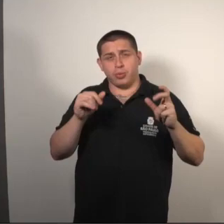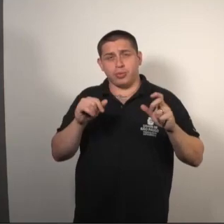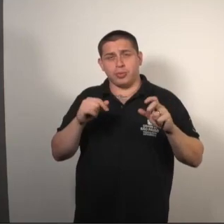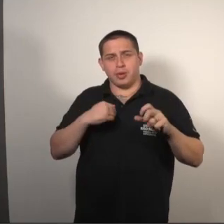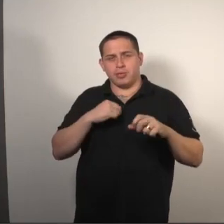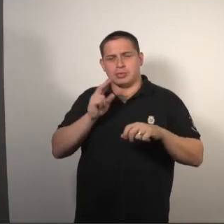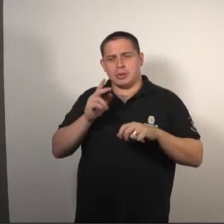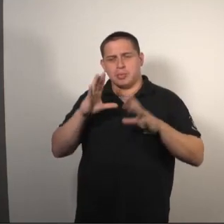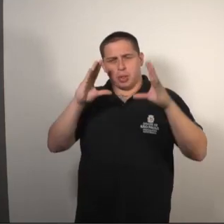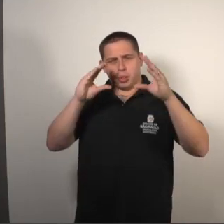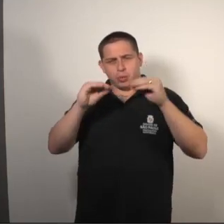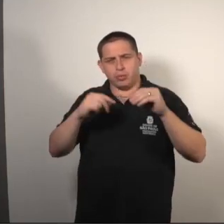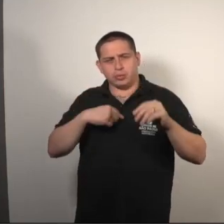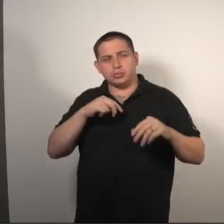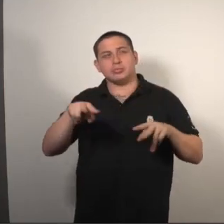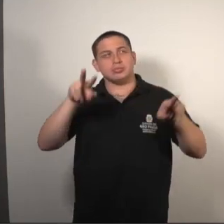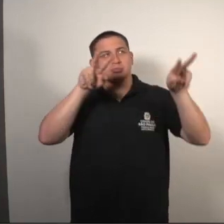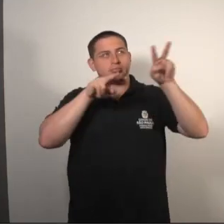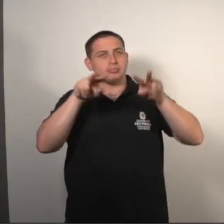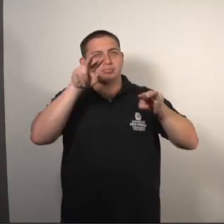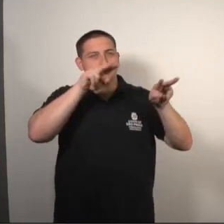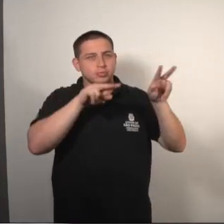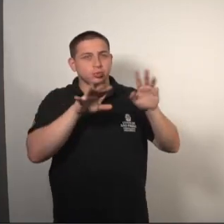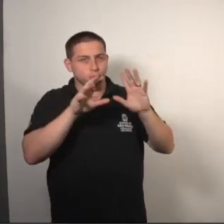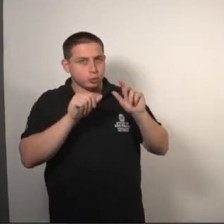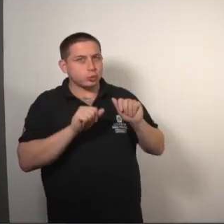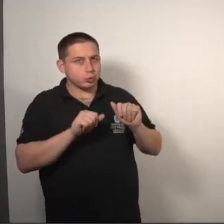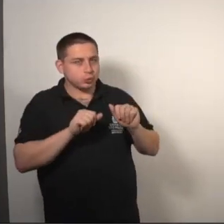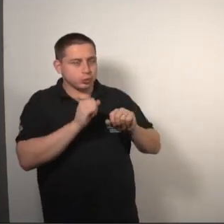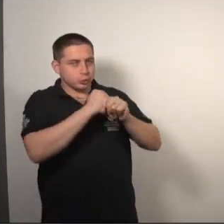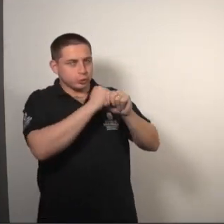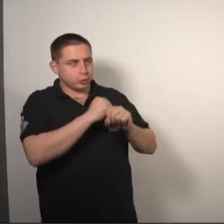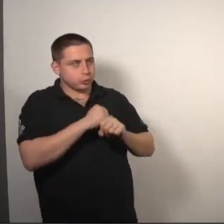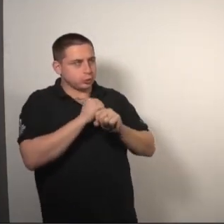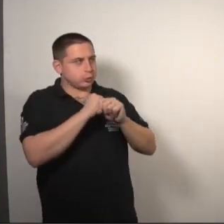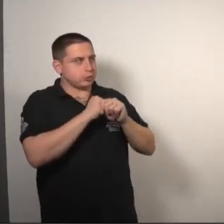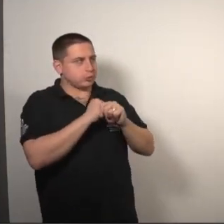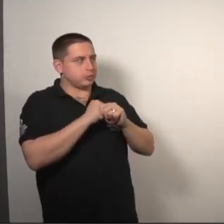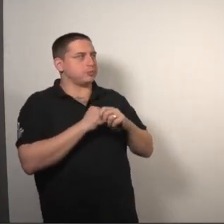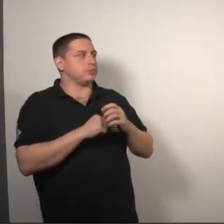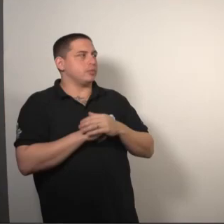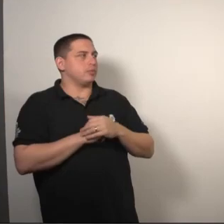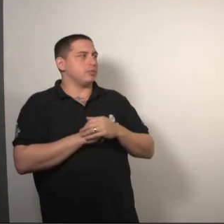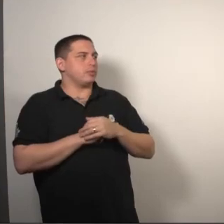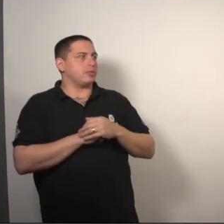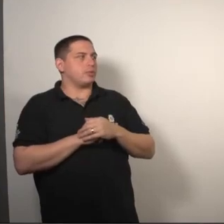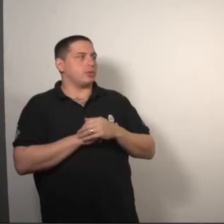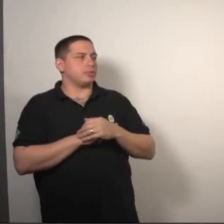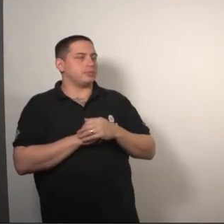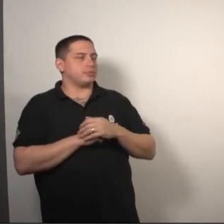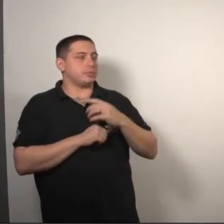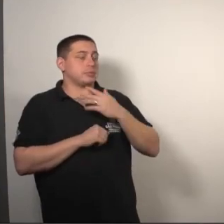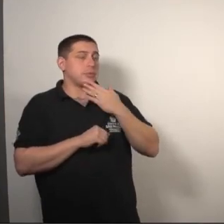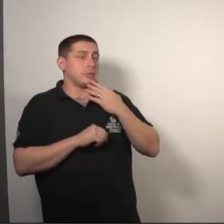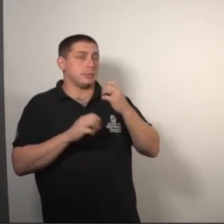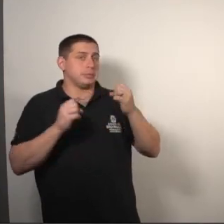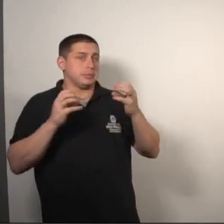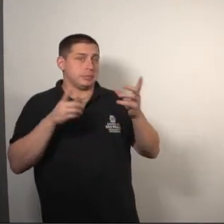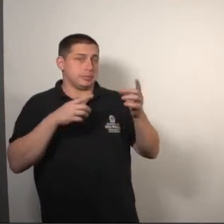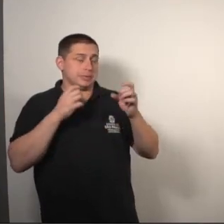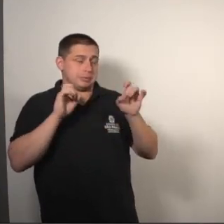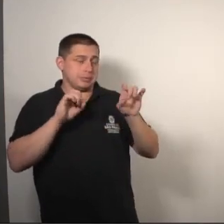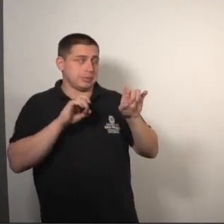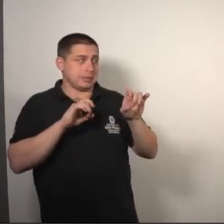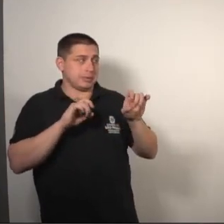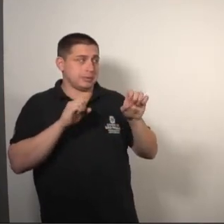embora, para ver. Mas acho que podia começar pelo Clodoaldo e explicar a questão do recurso, de onde vem o recurso. Acho uma